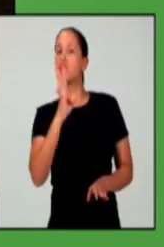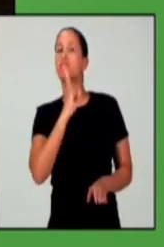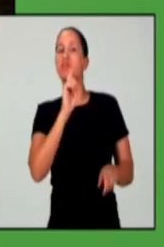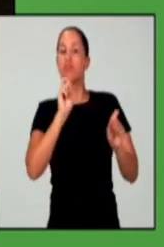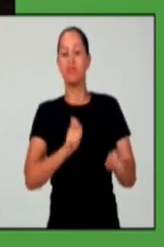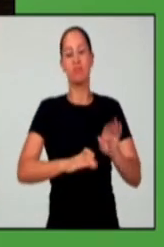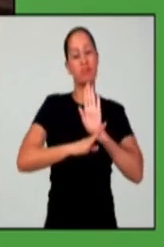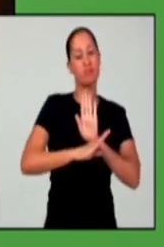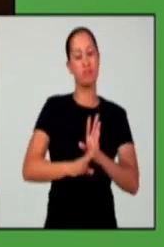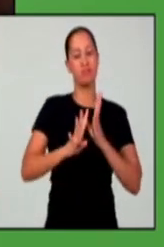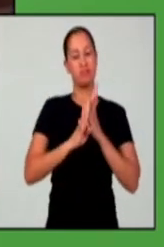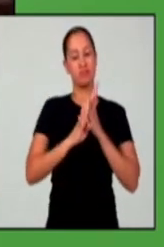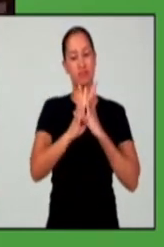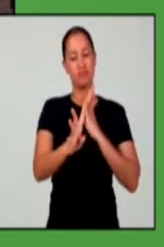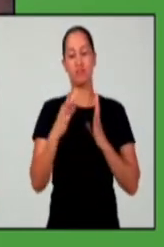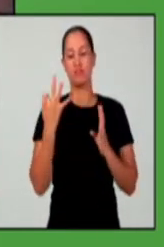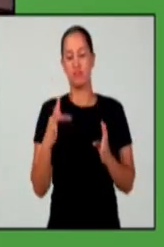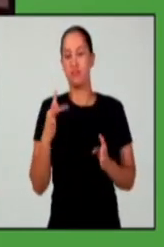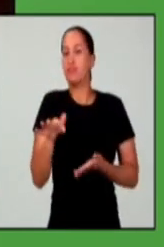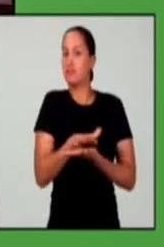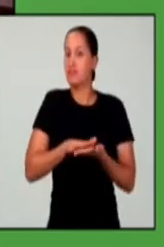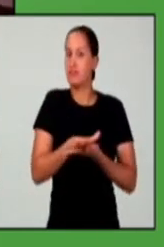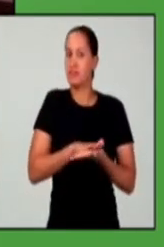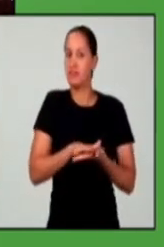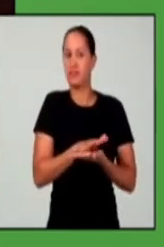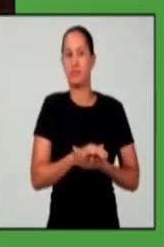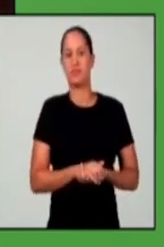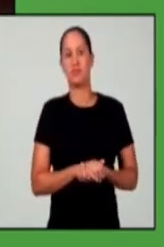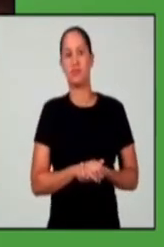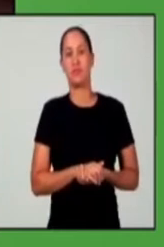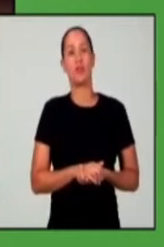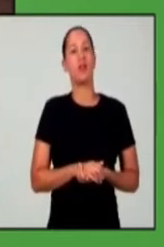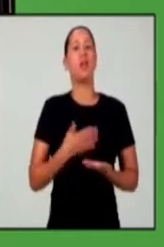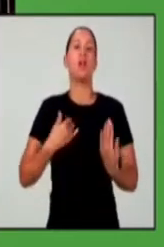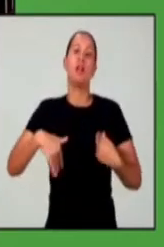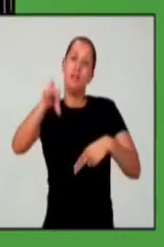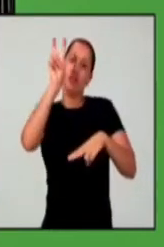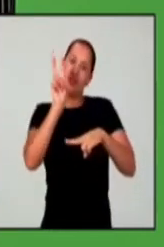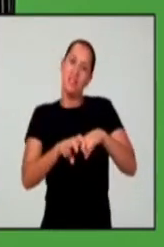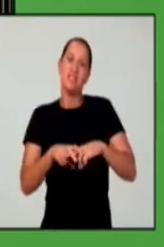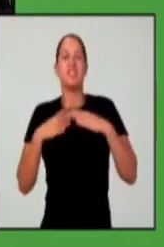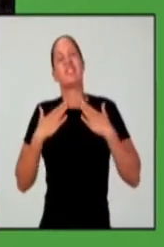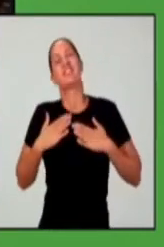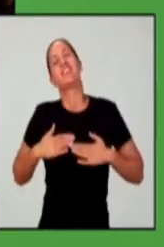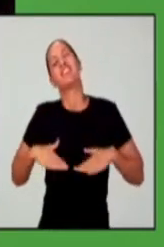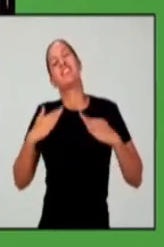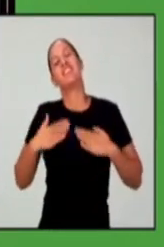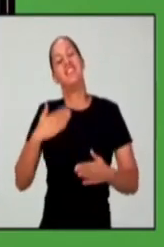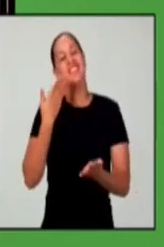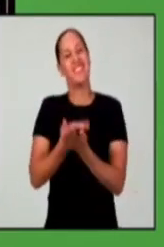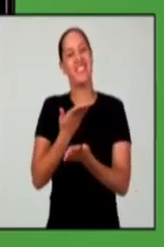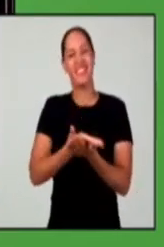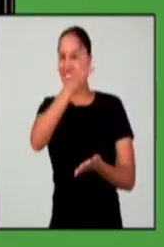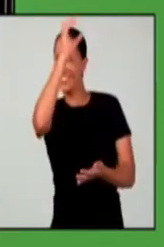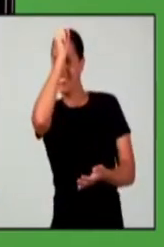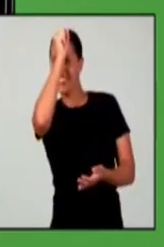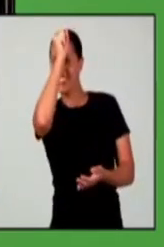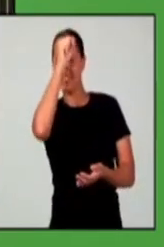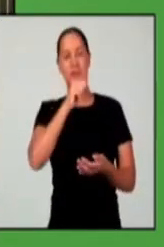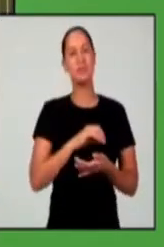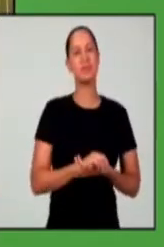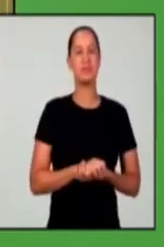cardiovascular pode ajudar a aliviar as dores nas pernas. Agora sente, relaxe, porque a nossa teleaula está